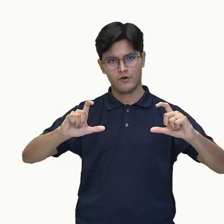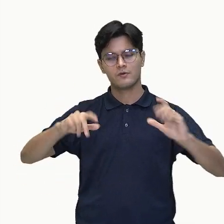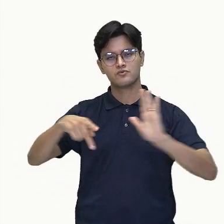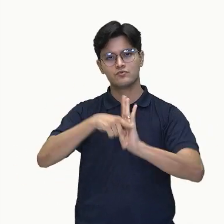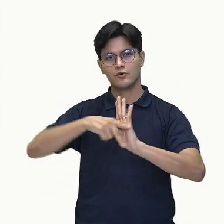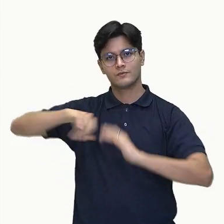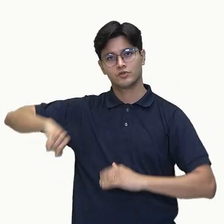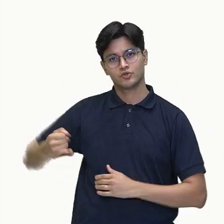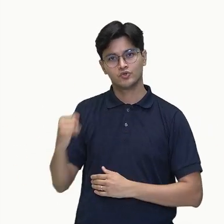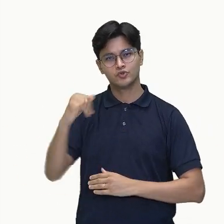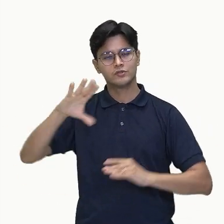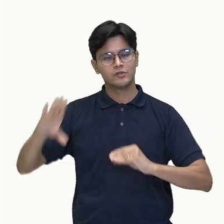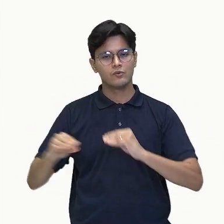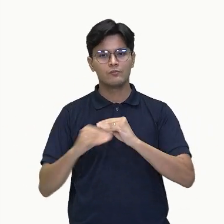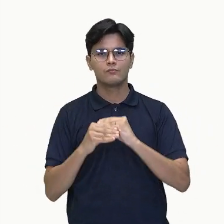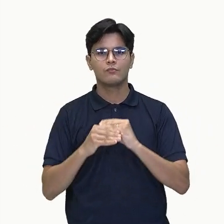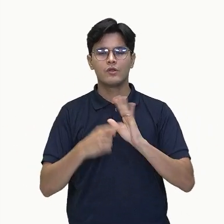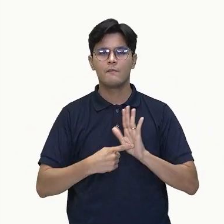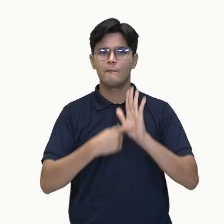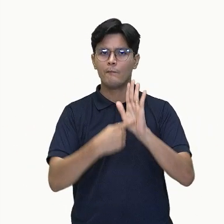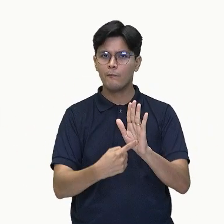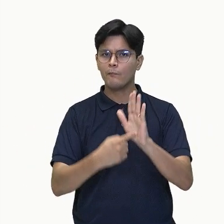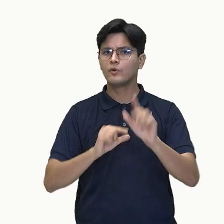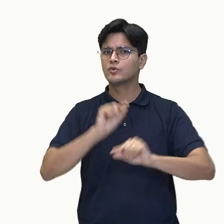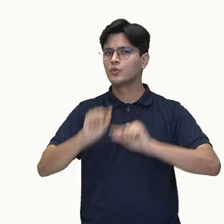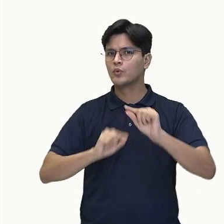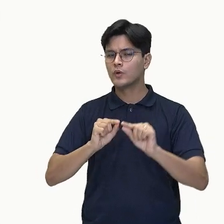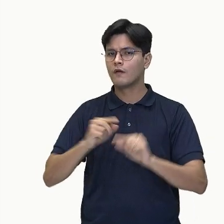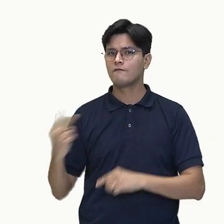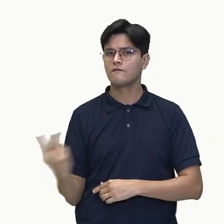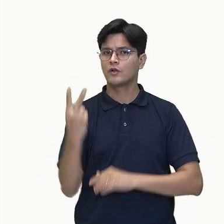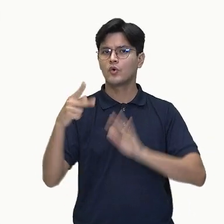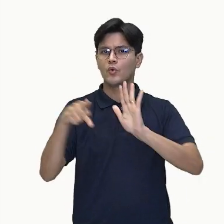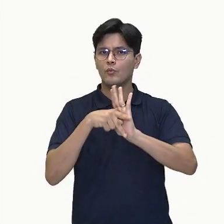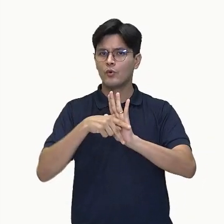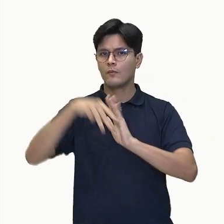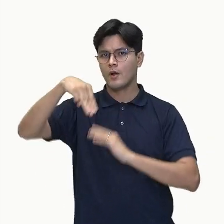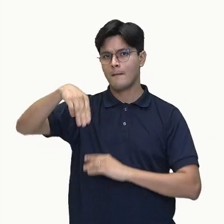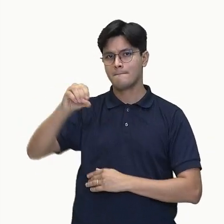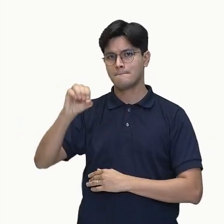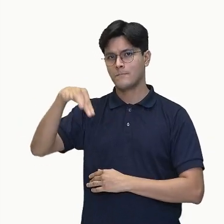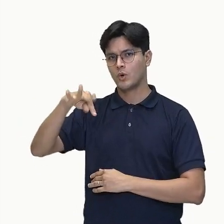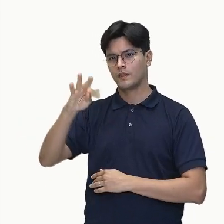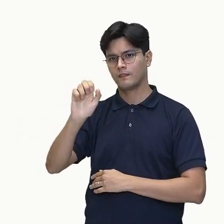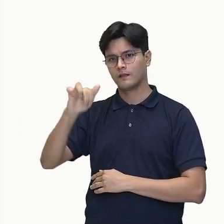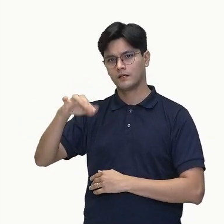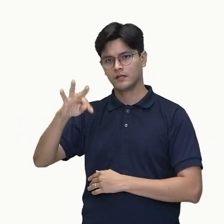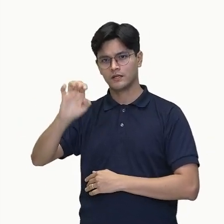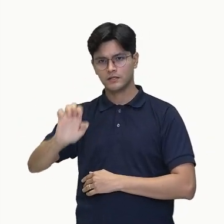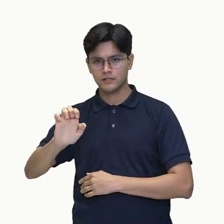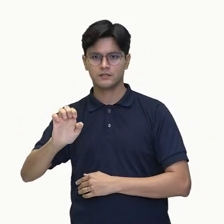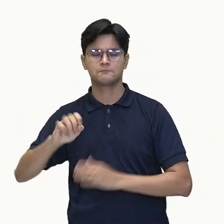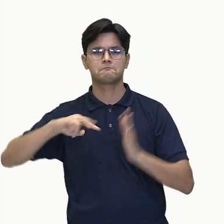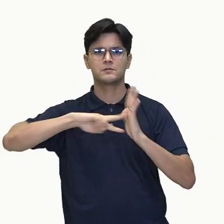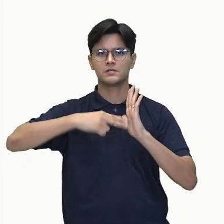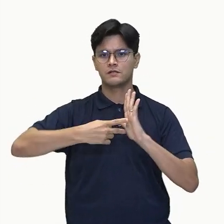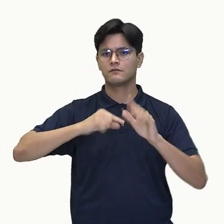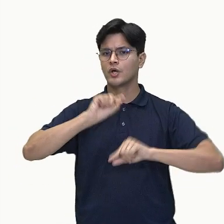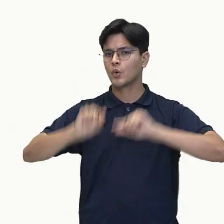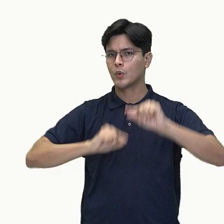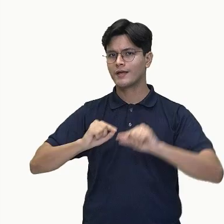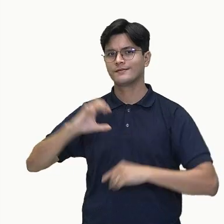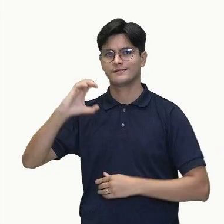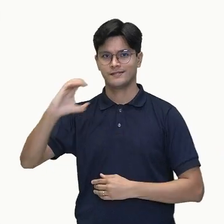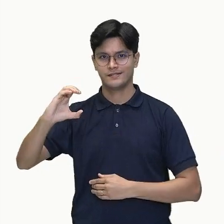compostos, ela já te dá diretamente o valor do montante final, ou seja, o valor do capital mais os